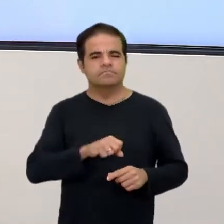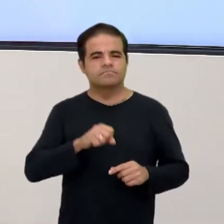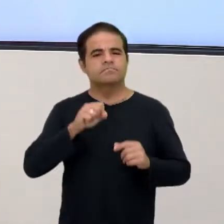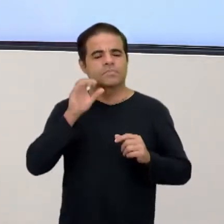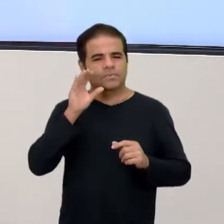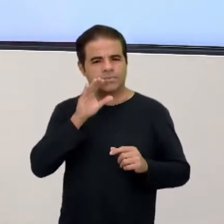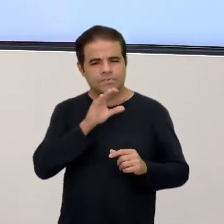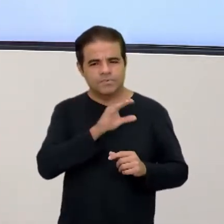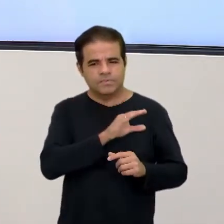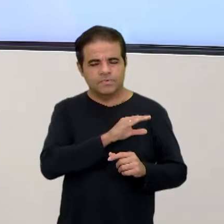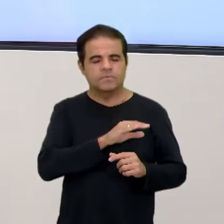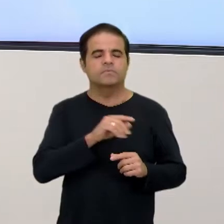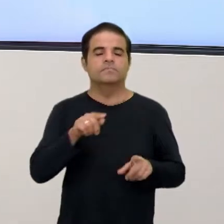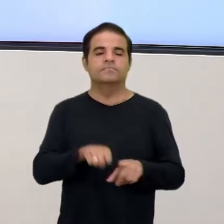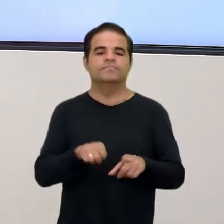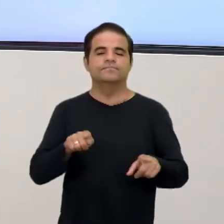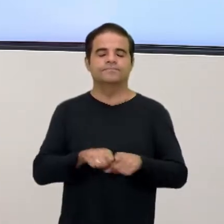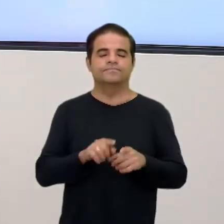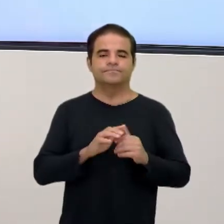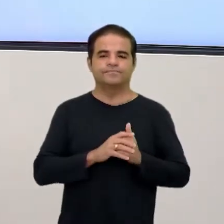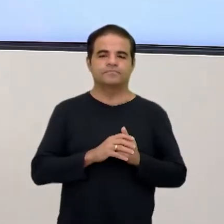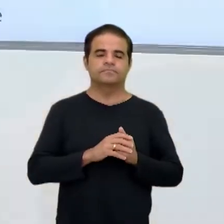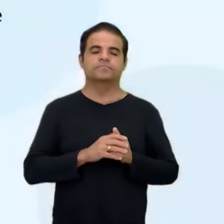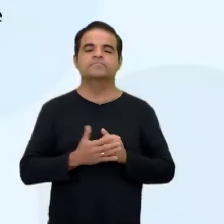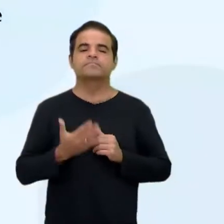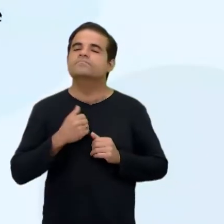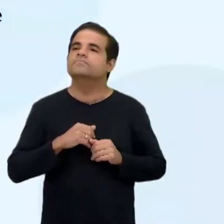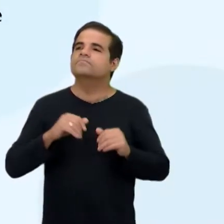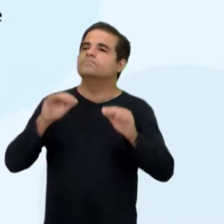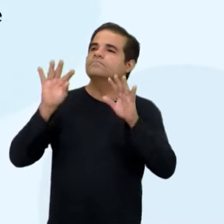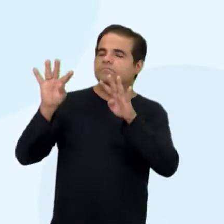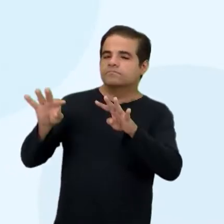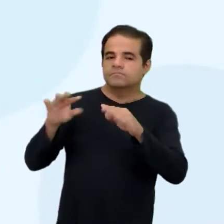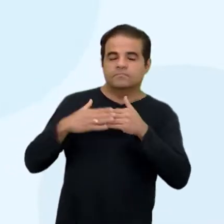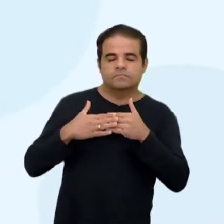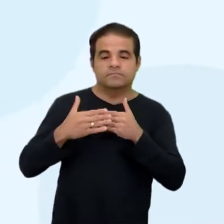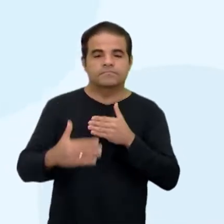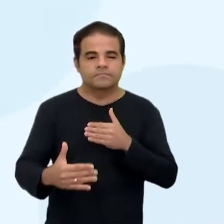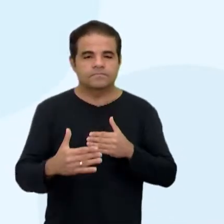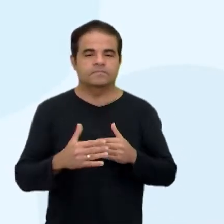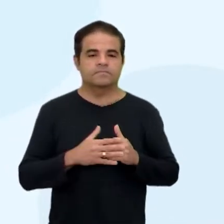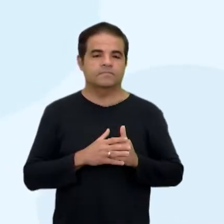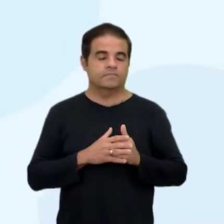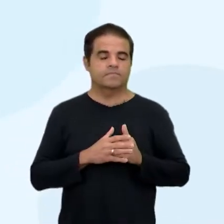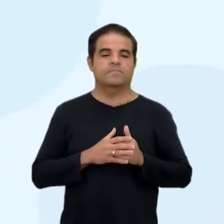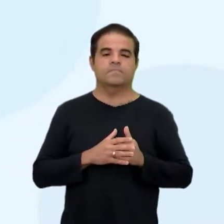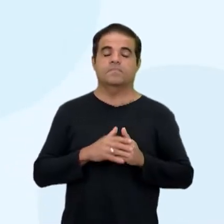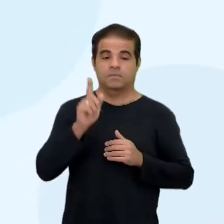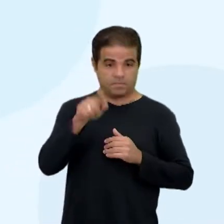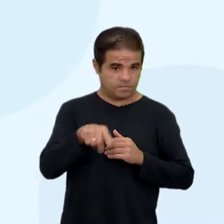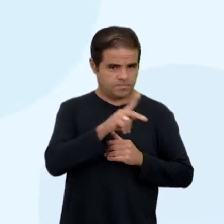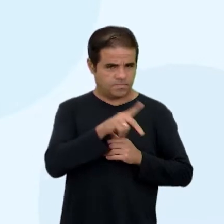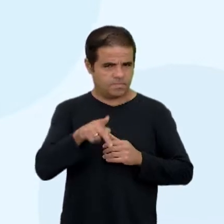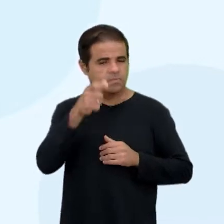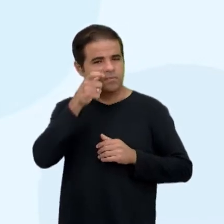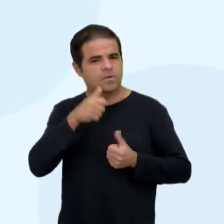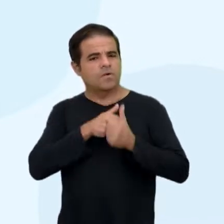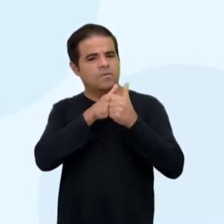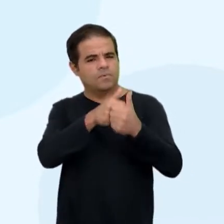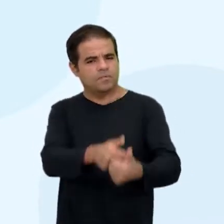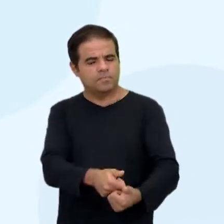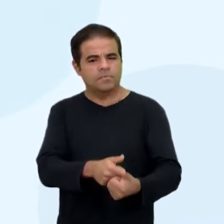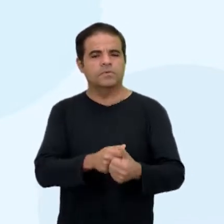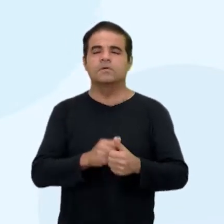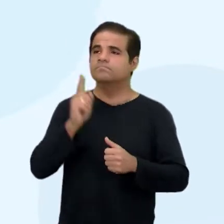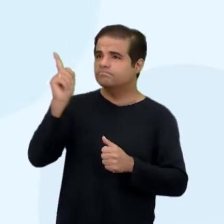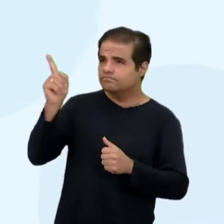resfriar também. Beleza? Então vamos olhar aí para o nosso slide qual a proposta da aula de hoje para vocês. Para vocês, professores que nos acompanham, a gente está